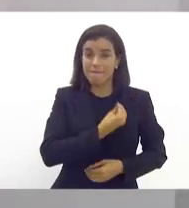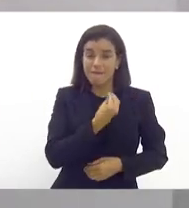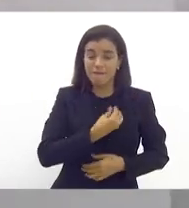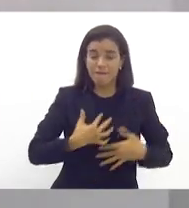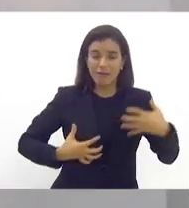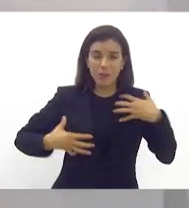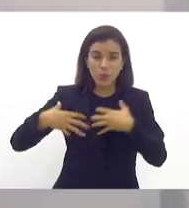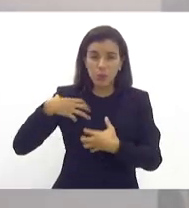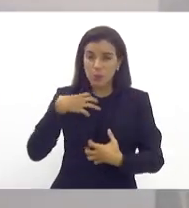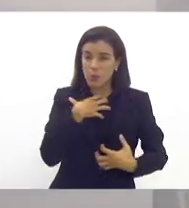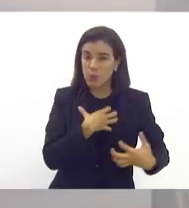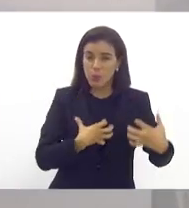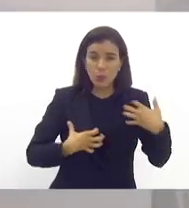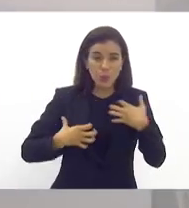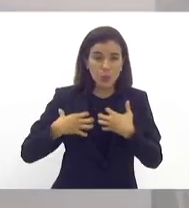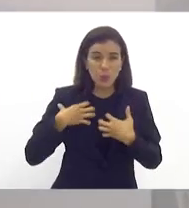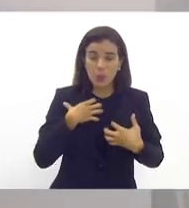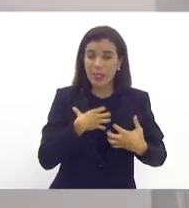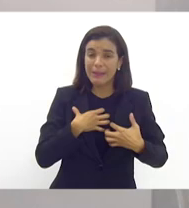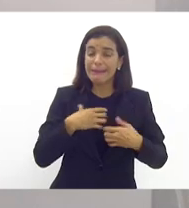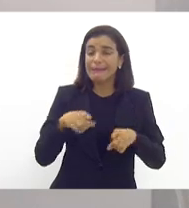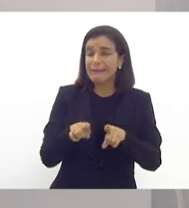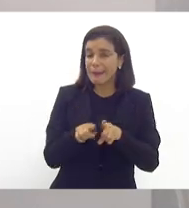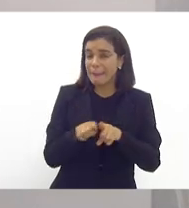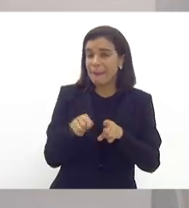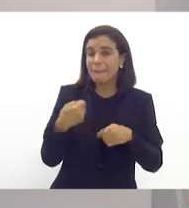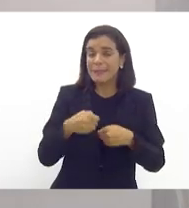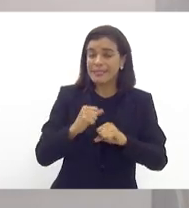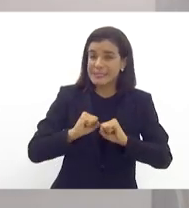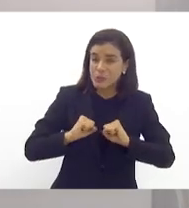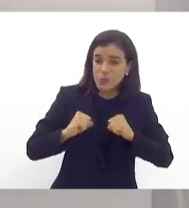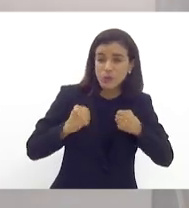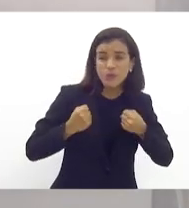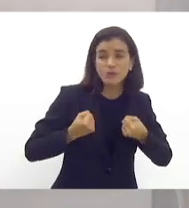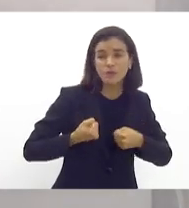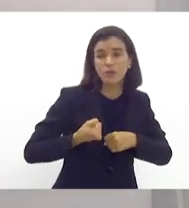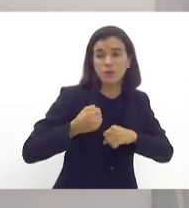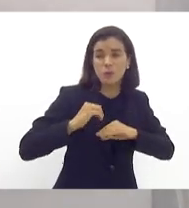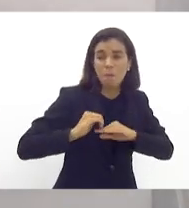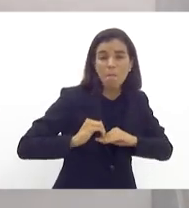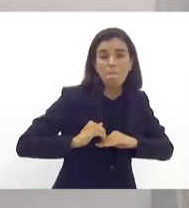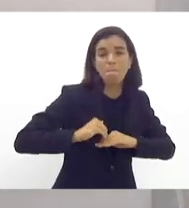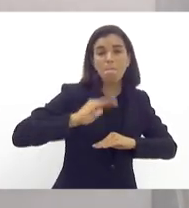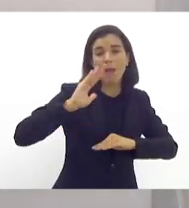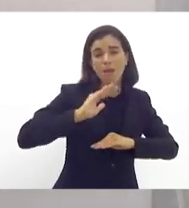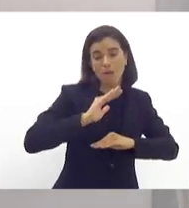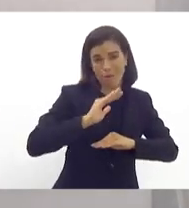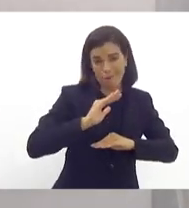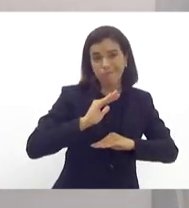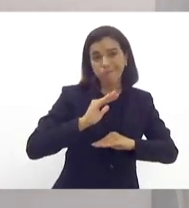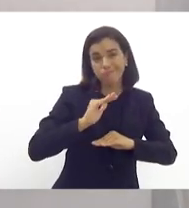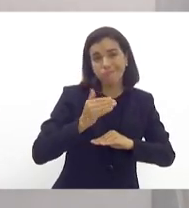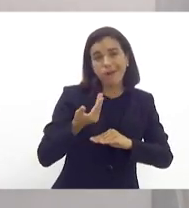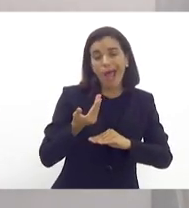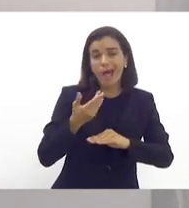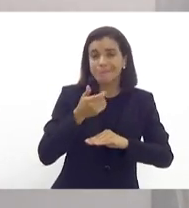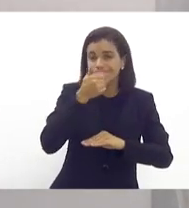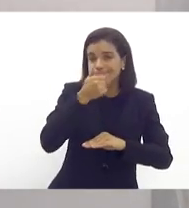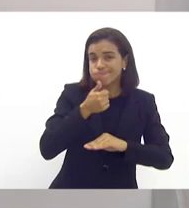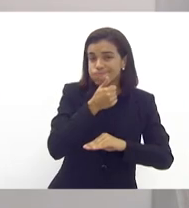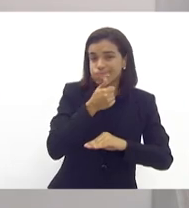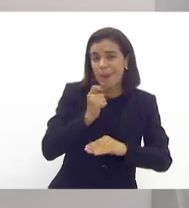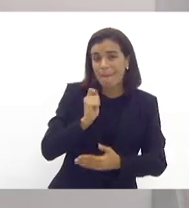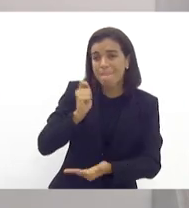angústia e muitos momentos terão que fazer um esforço maior para arcar com com esse atendimento a esses